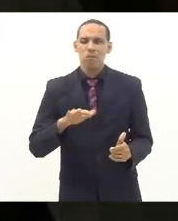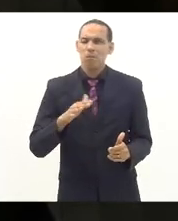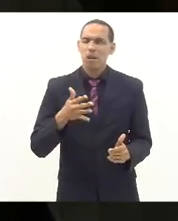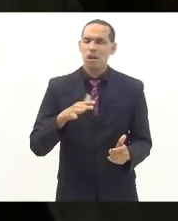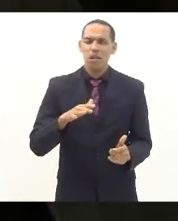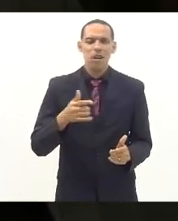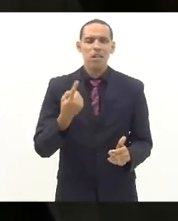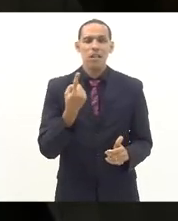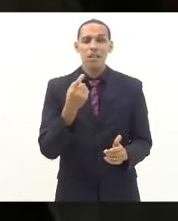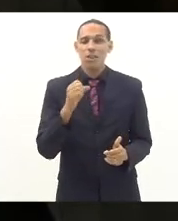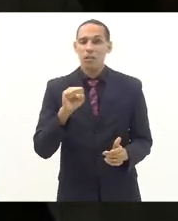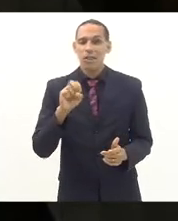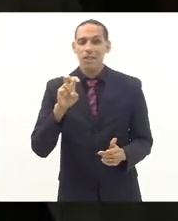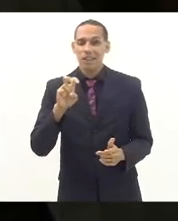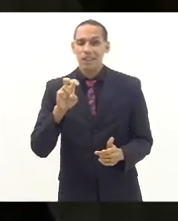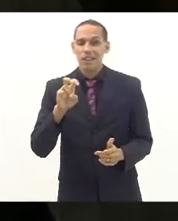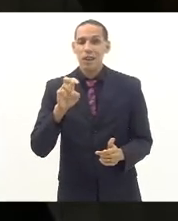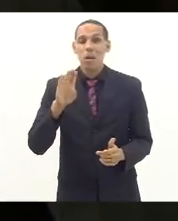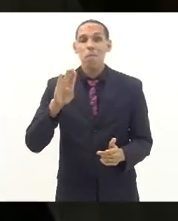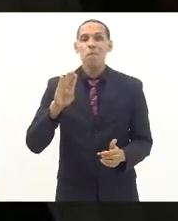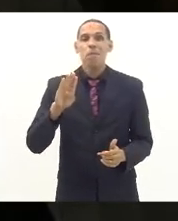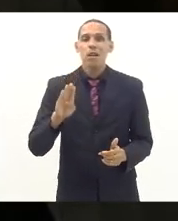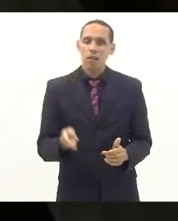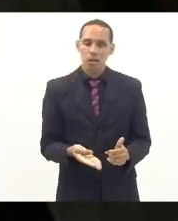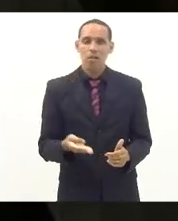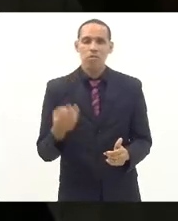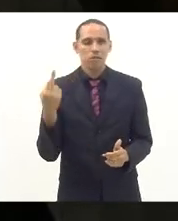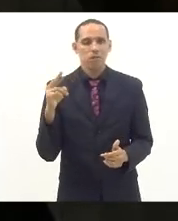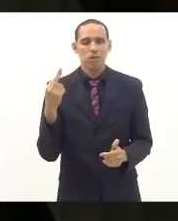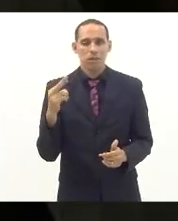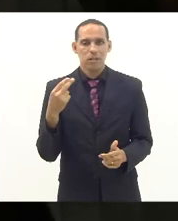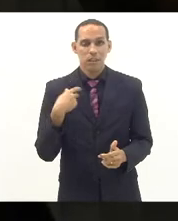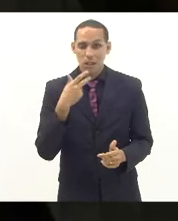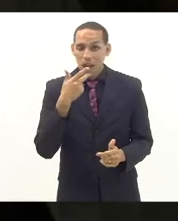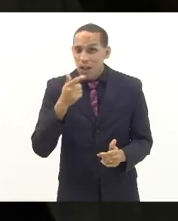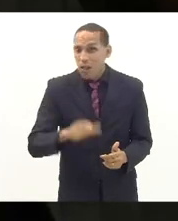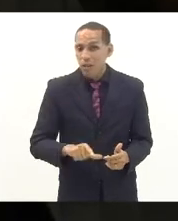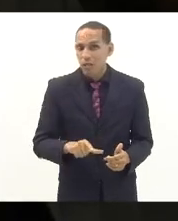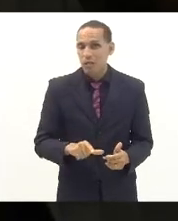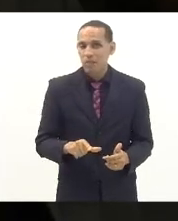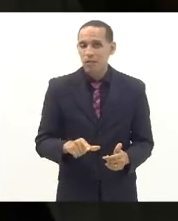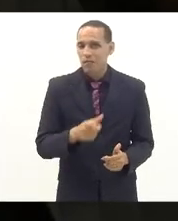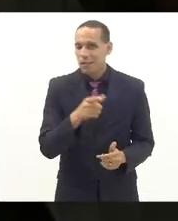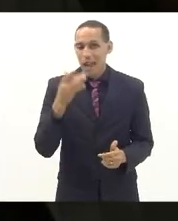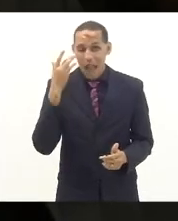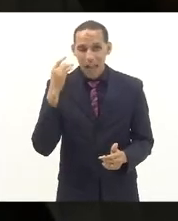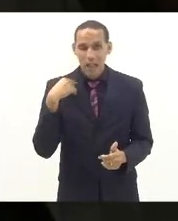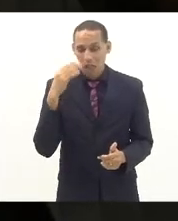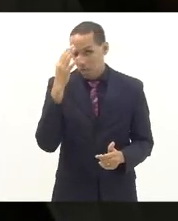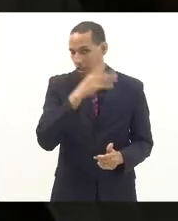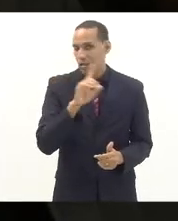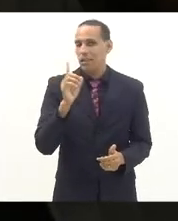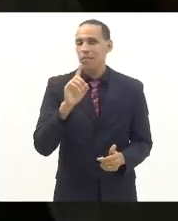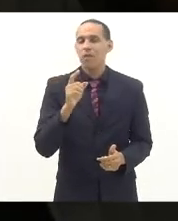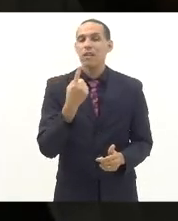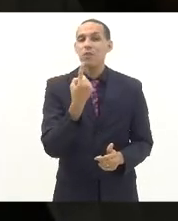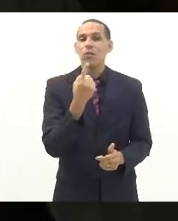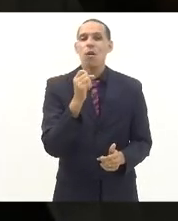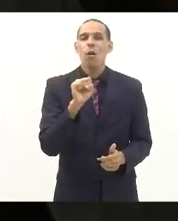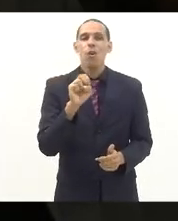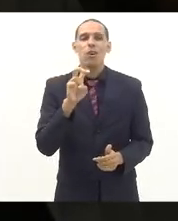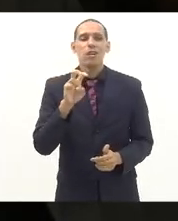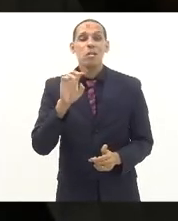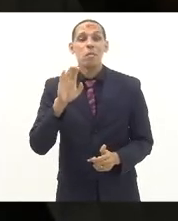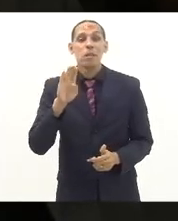girar em torno de 185 milhões de reais eu vou eu vou repetir o dado para quem acha que eu me distrair cerca de